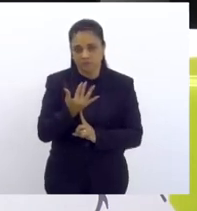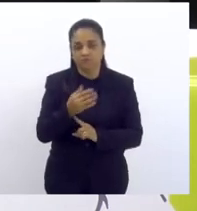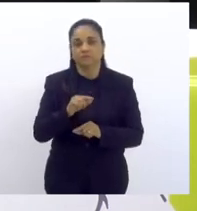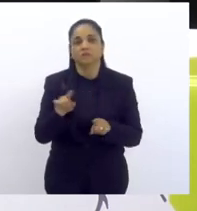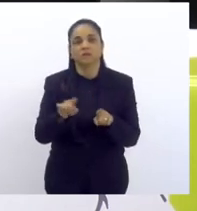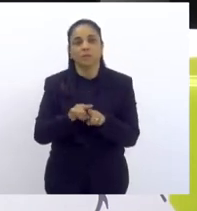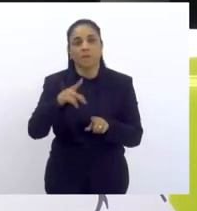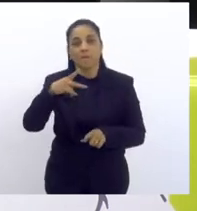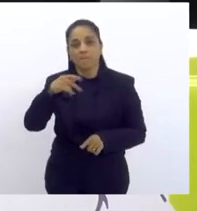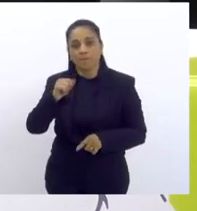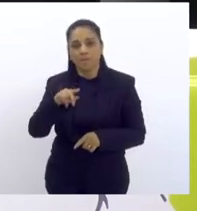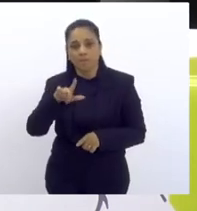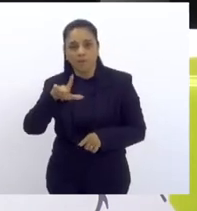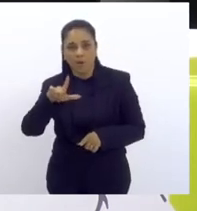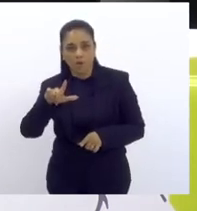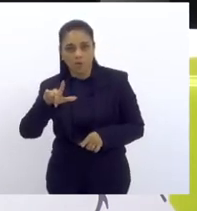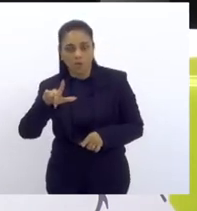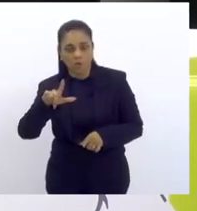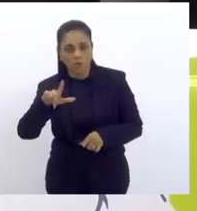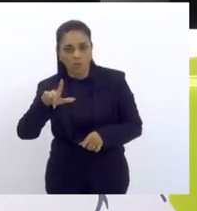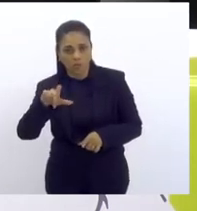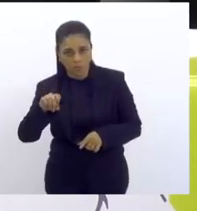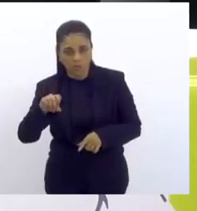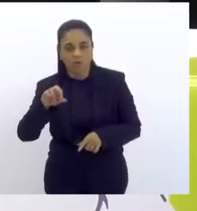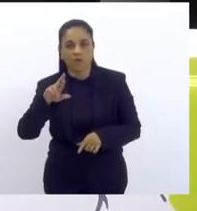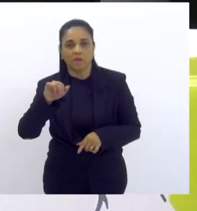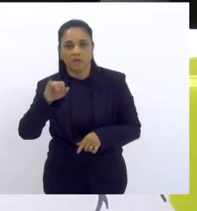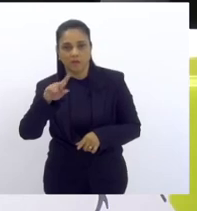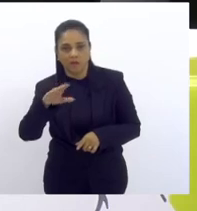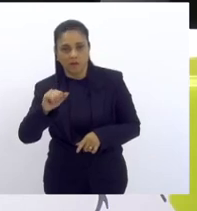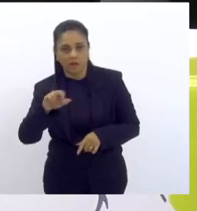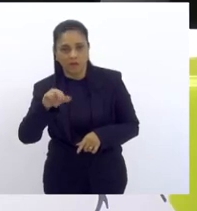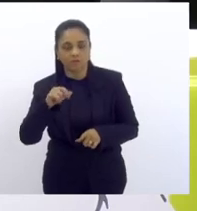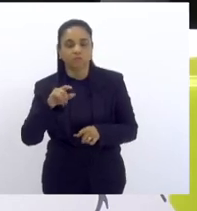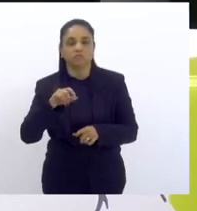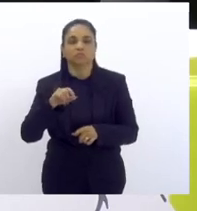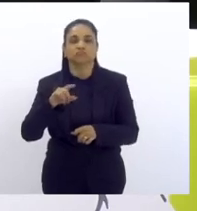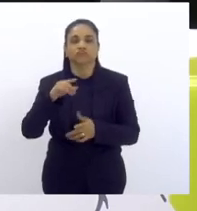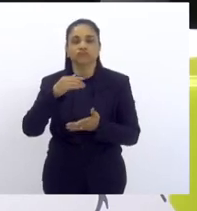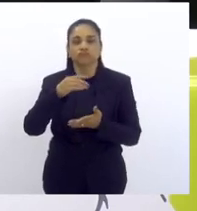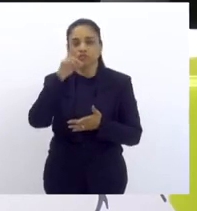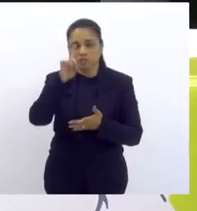seu Paulo Ricardo financeiro da suipa Sophia Gilda